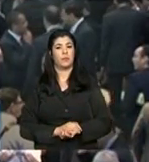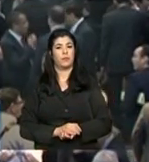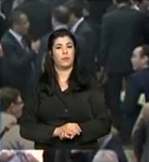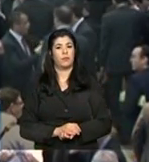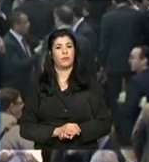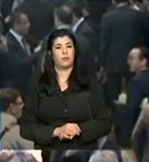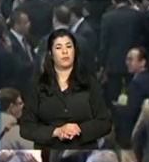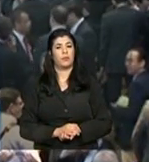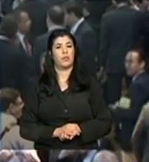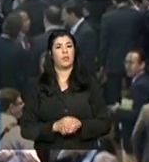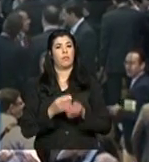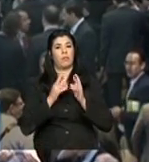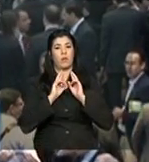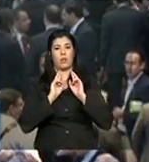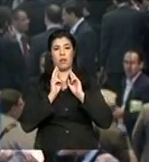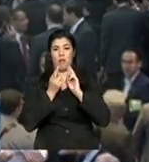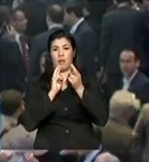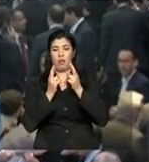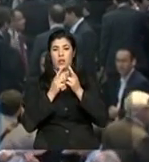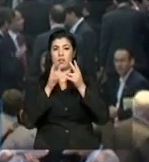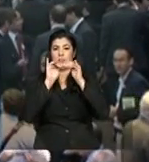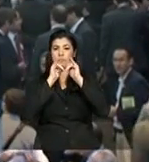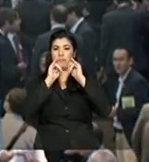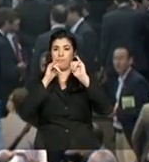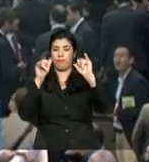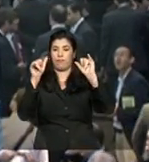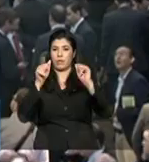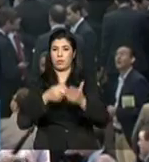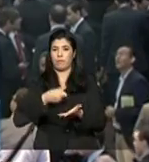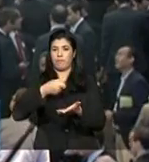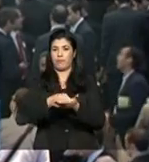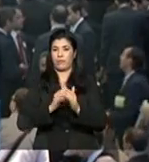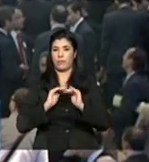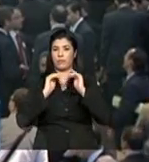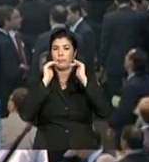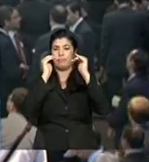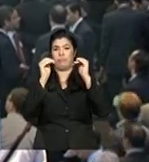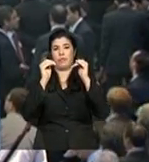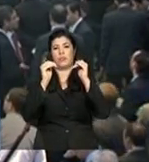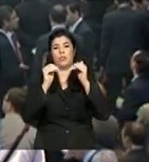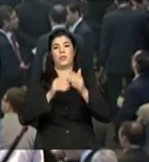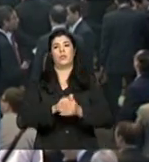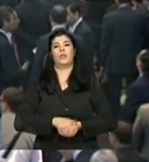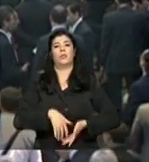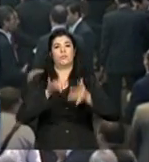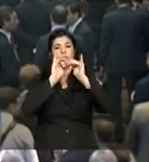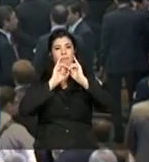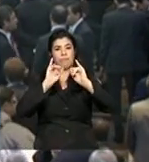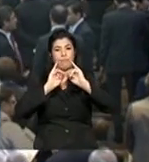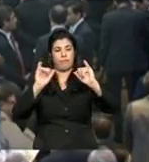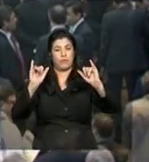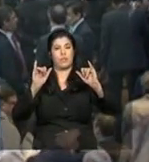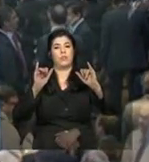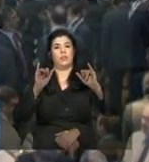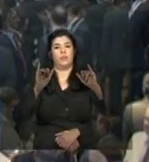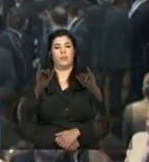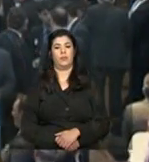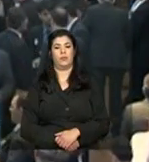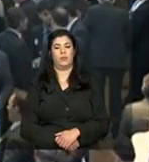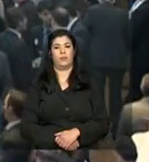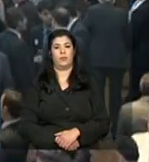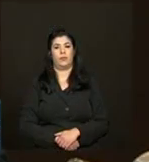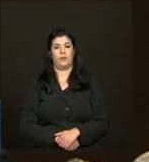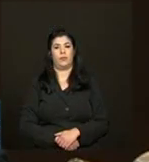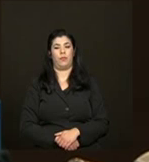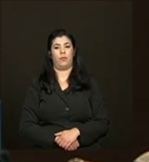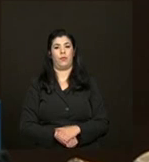linha de transmissão, então, para reforçar o atendimento, o fornecimento de energia elétrica no estado de Goiás.